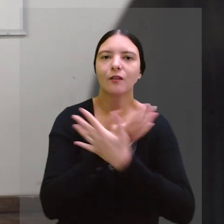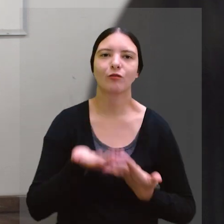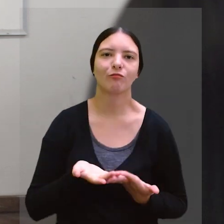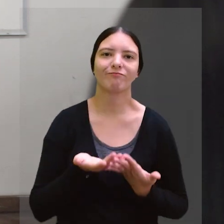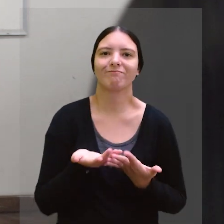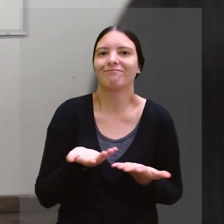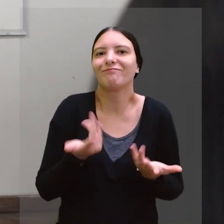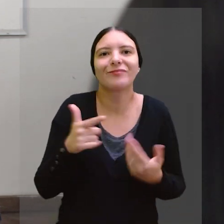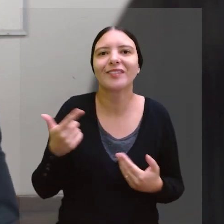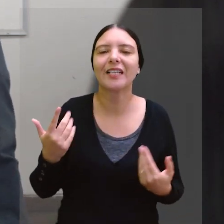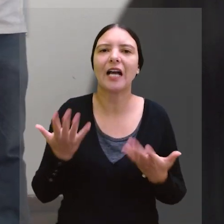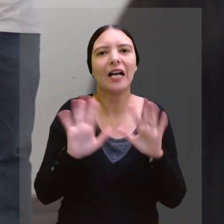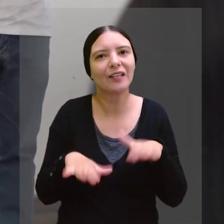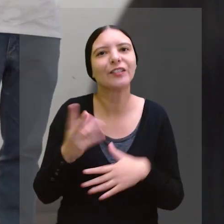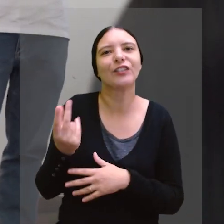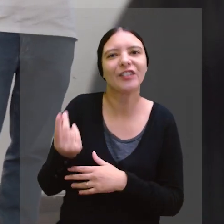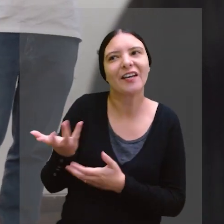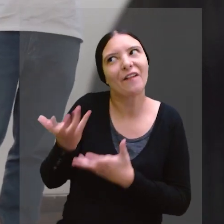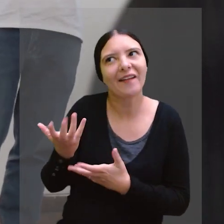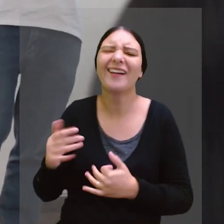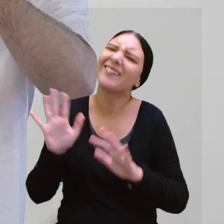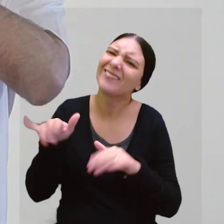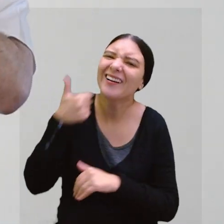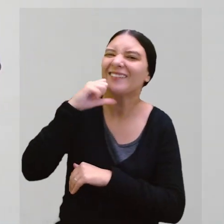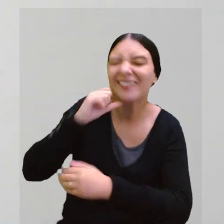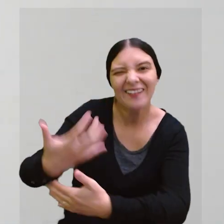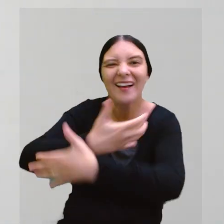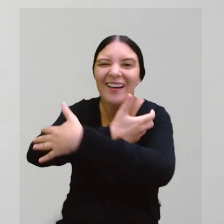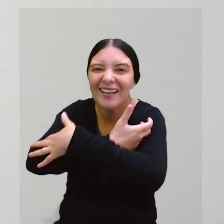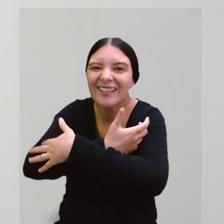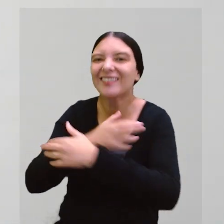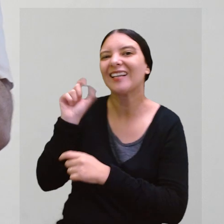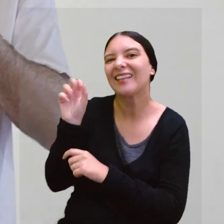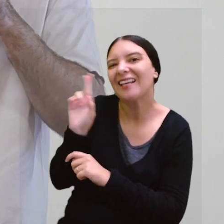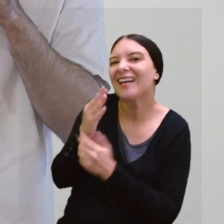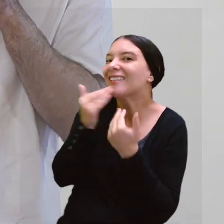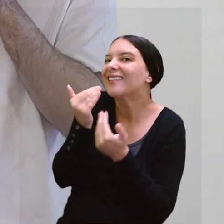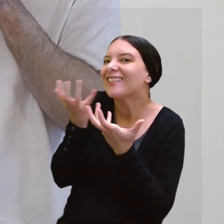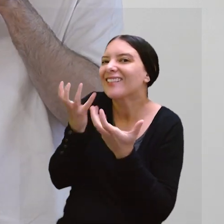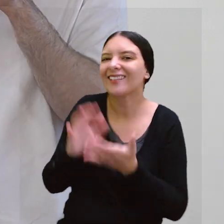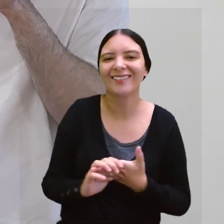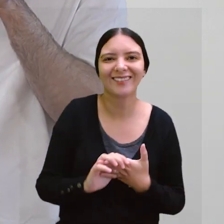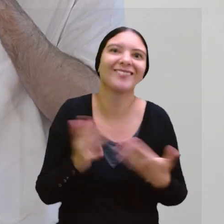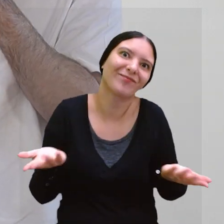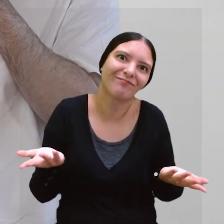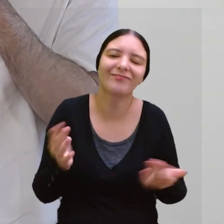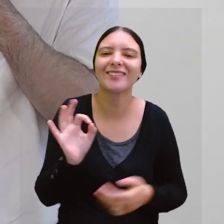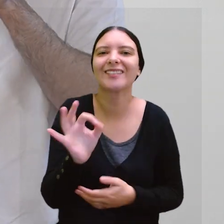exatamente. Tudo bem, tem hora que você quer dinheiro para sair no fim de semana, e você fala assim, mãe, me dá um abraço, eu quero R$10. Quem nunca,